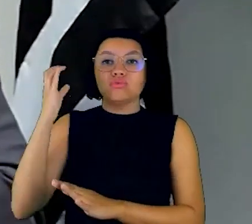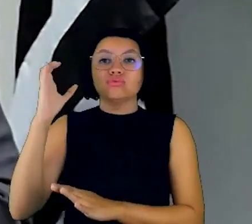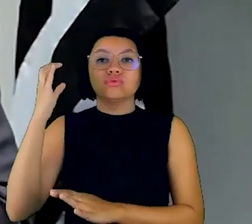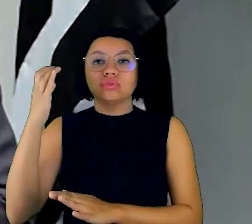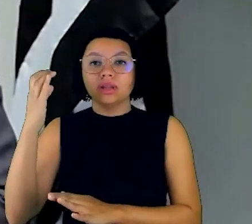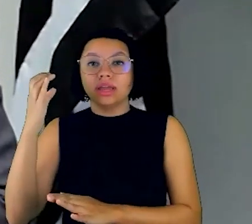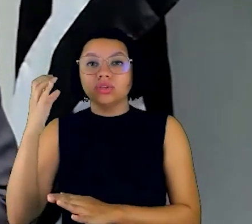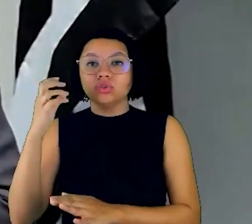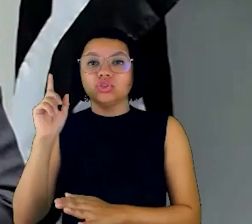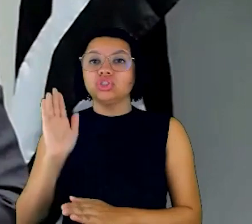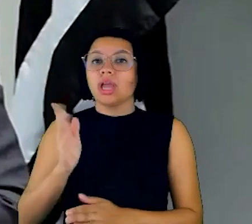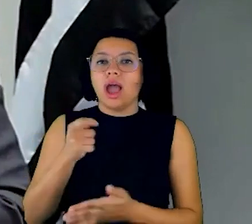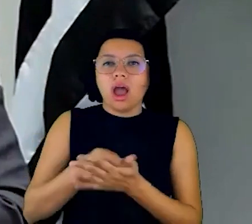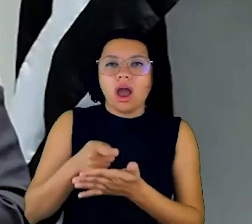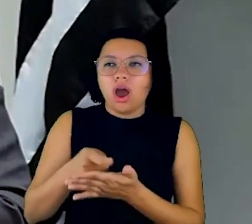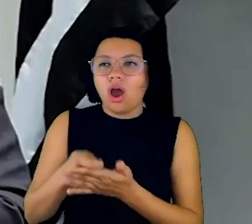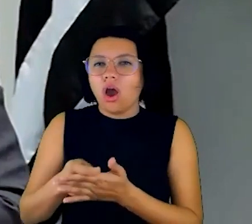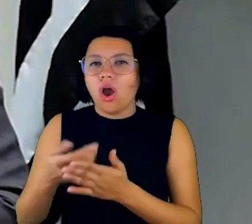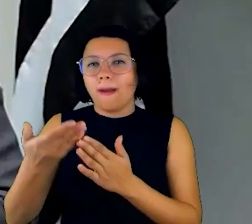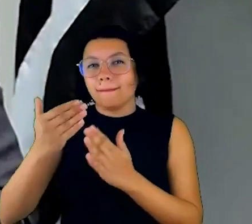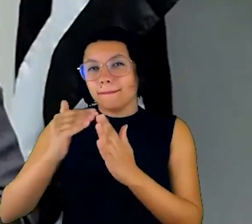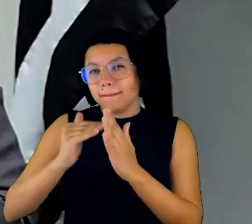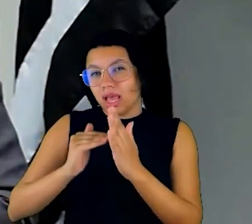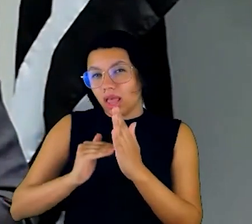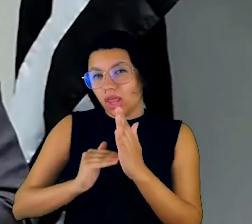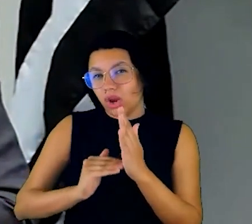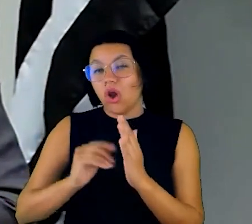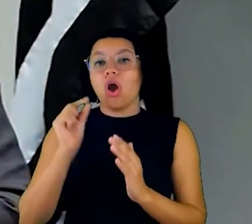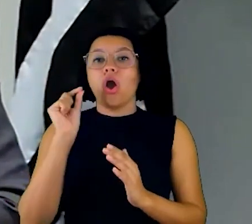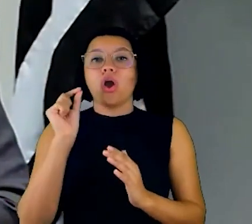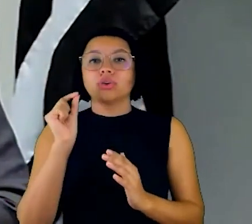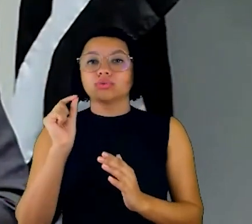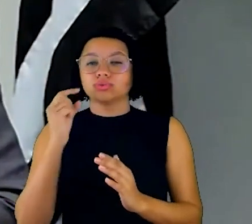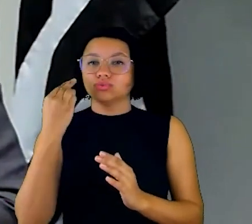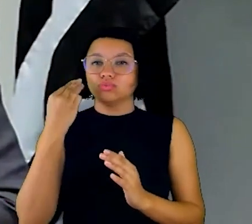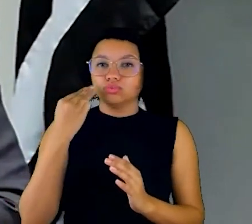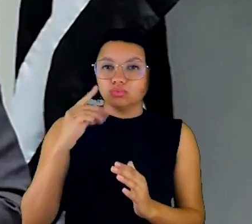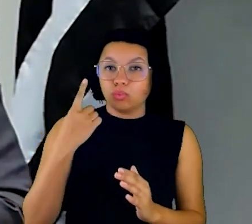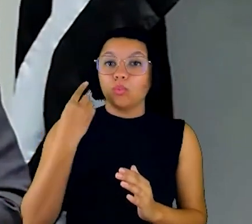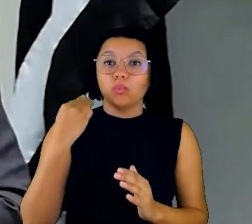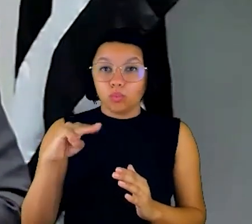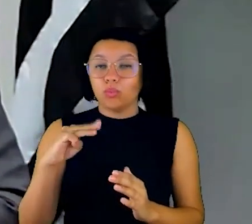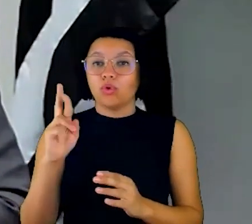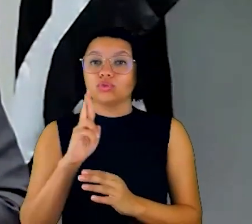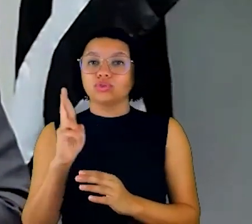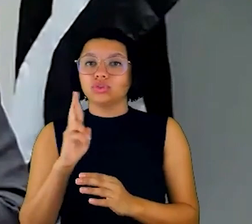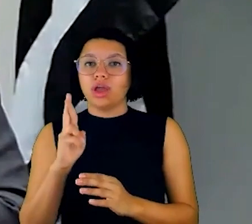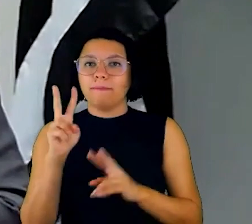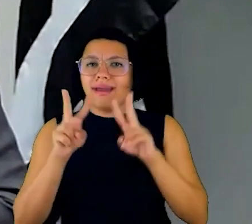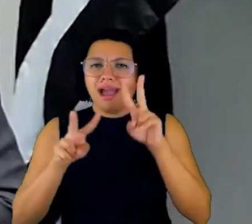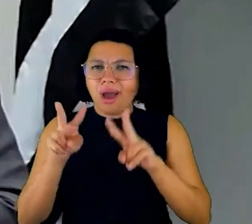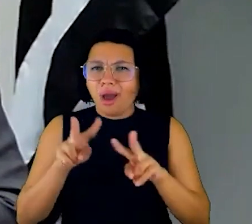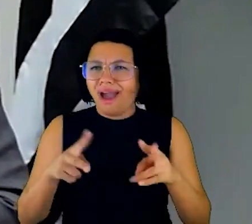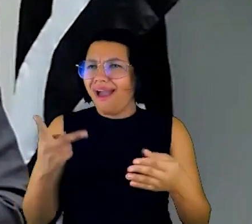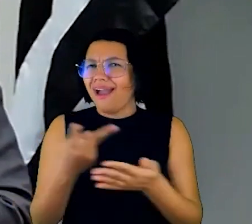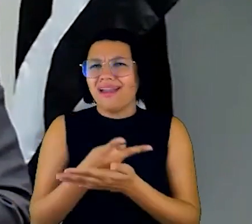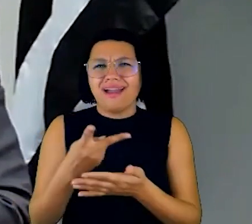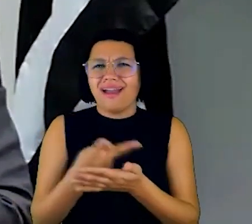que estariam em cobrança com valor inferior a R$ 1 milhão. Uma leitura completamente equivocada, uma leitura